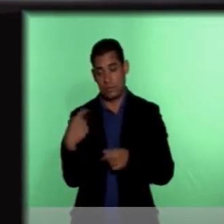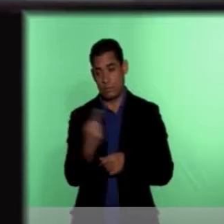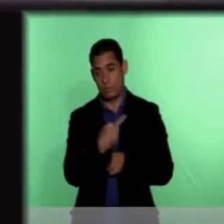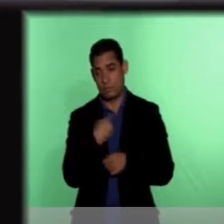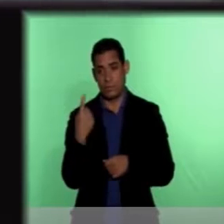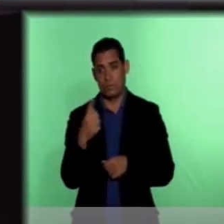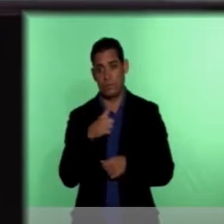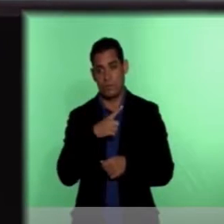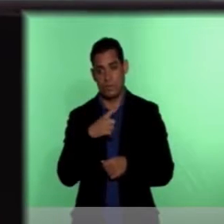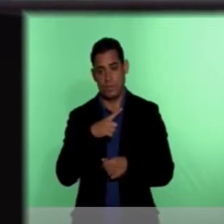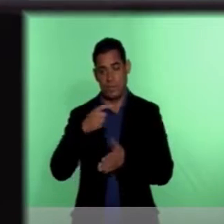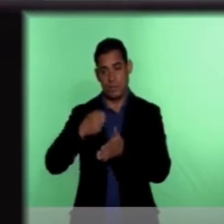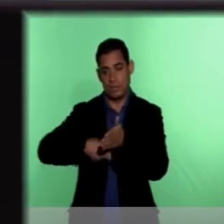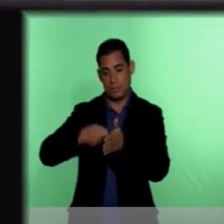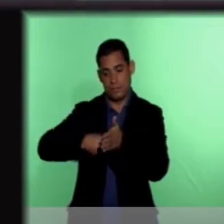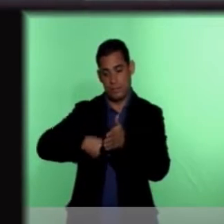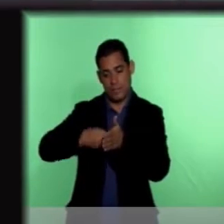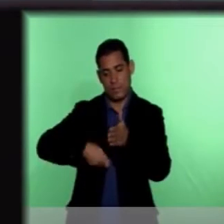que ficaram